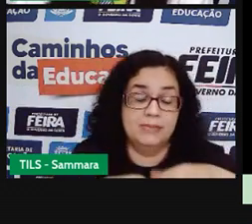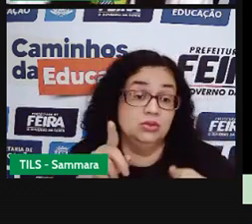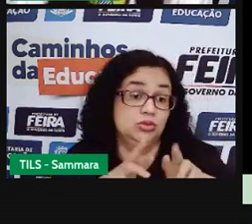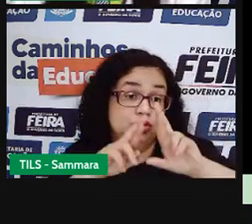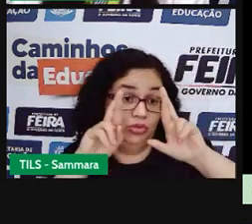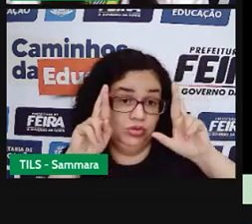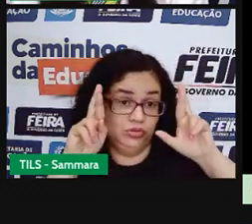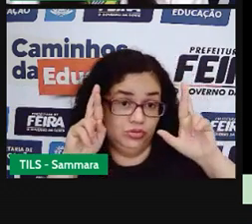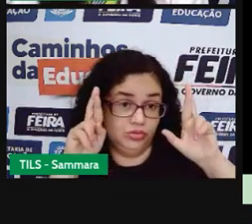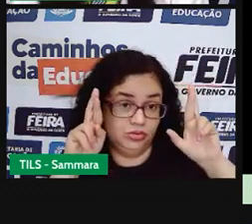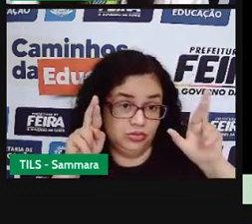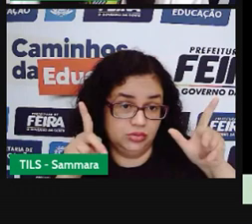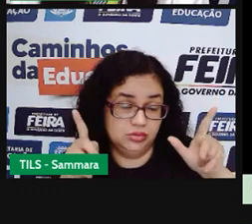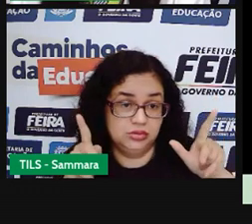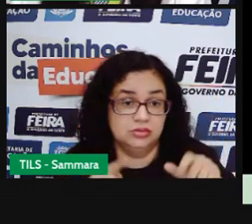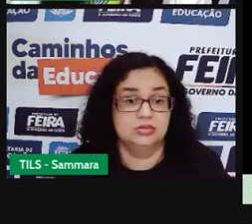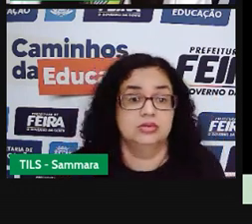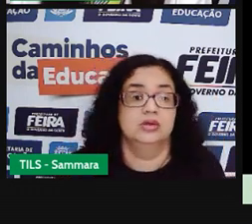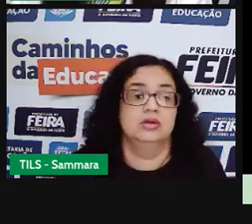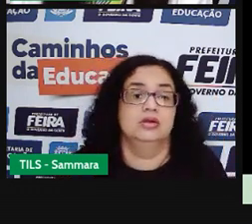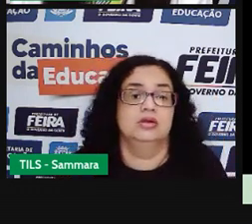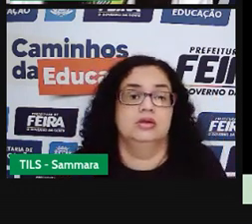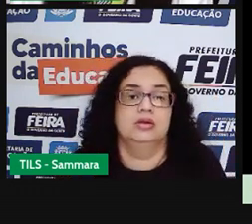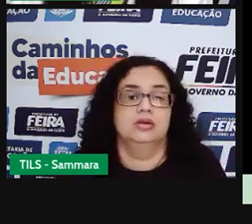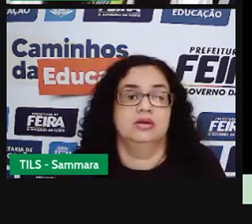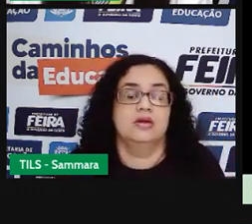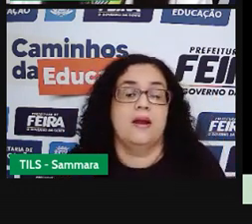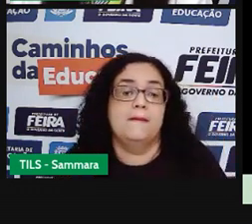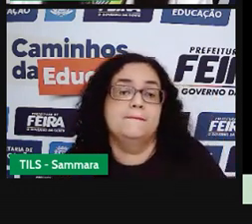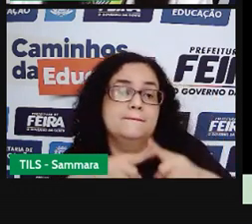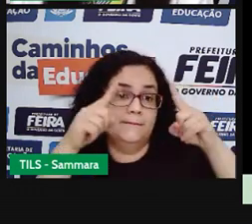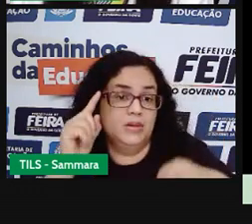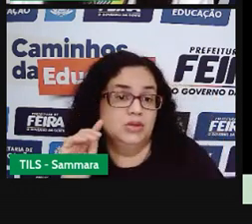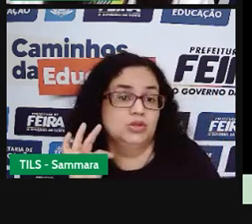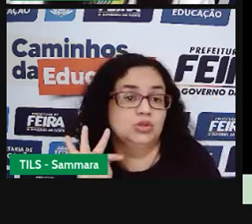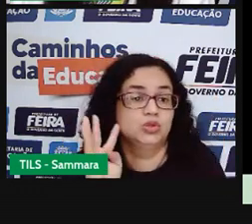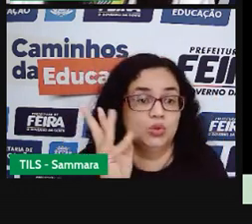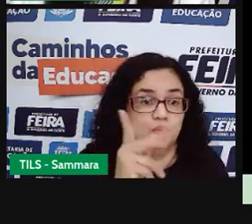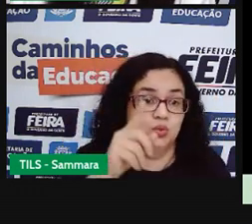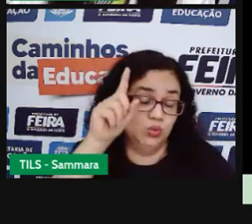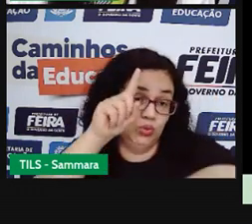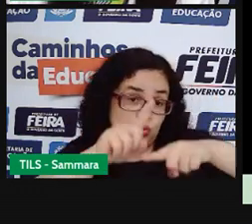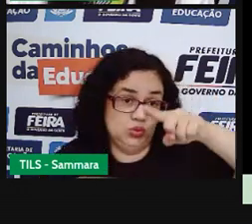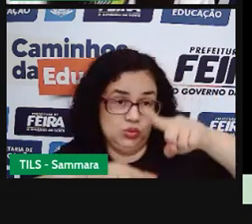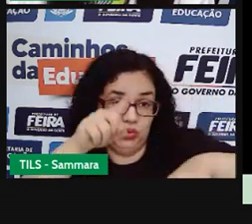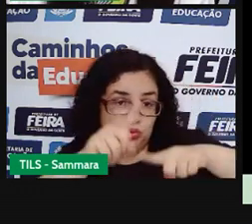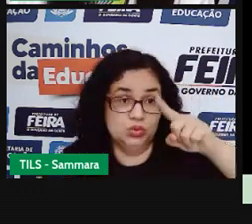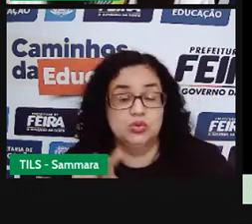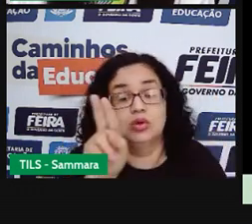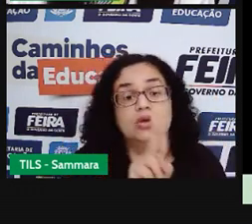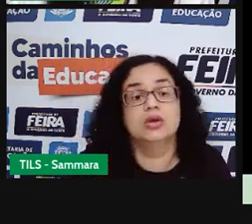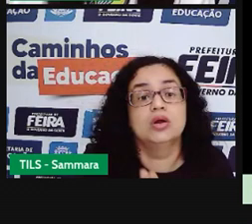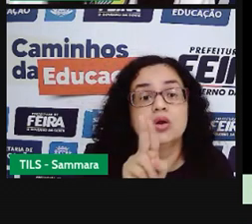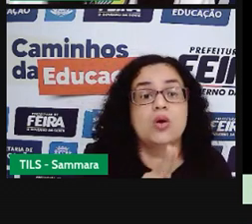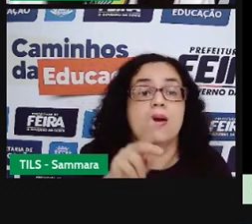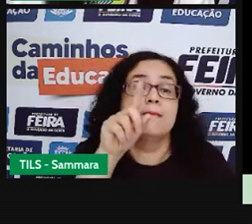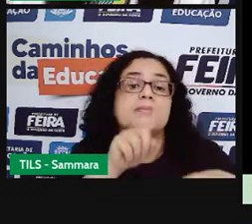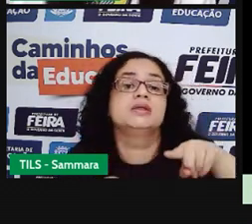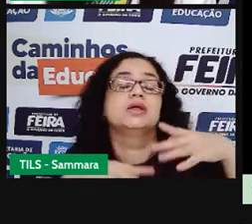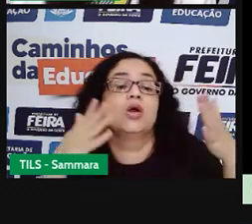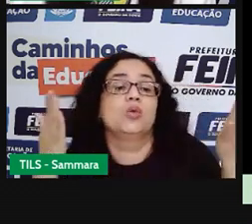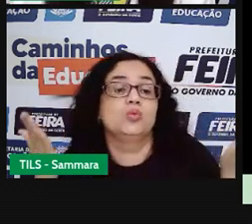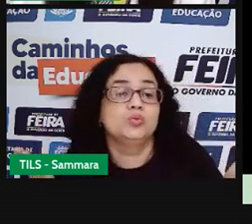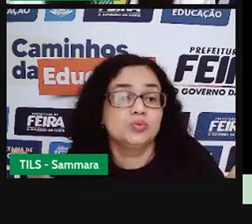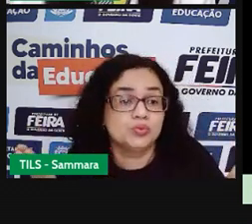diferentes com funções diferentes mas todos esses objetos utilizam aí Qual o material para sua